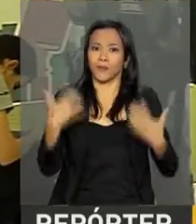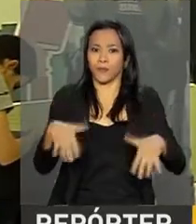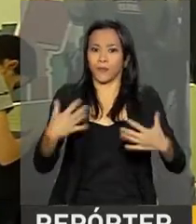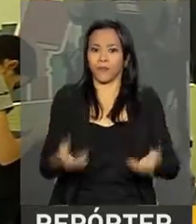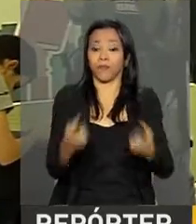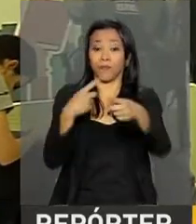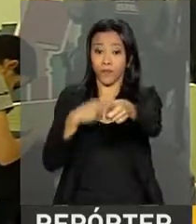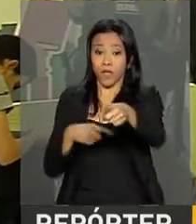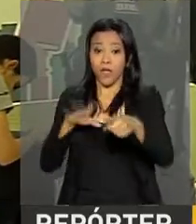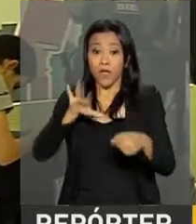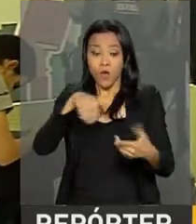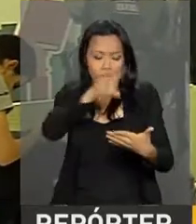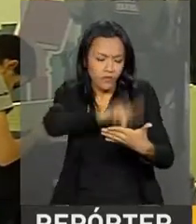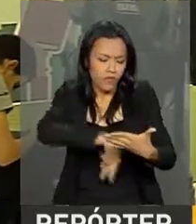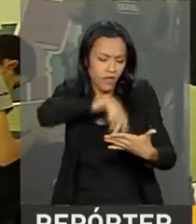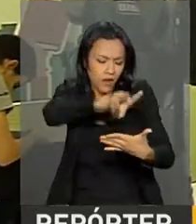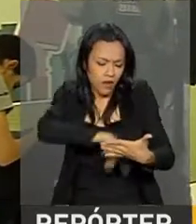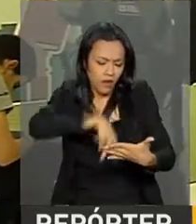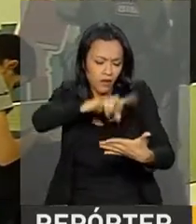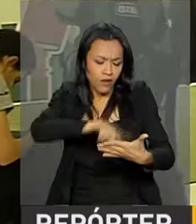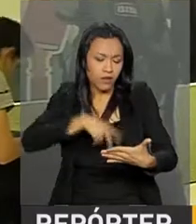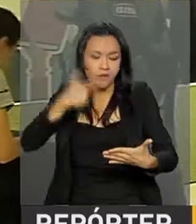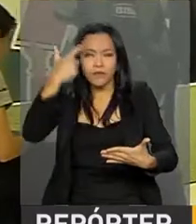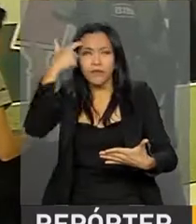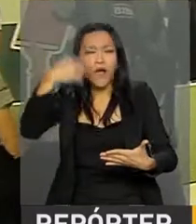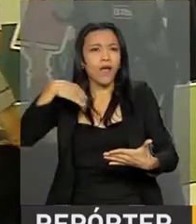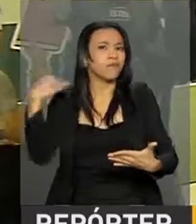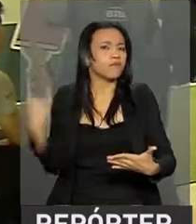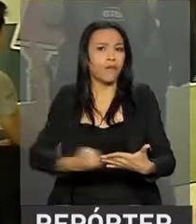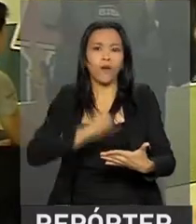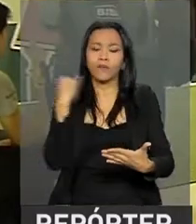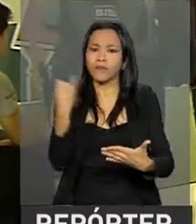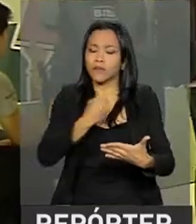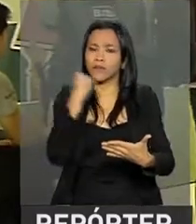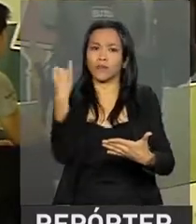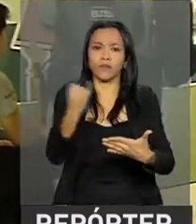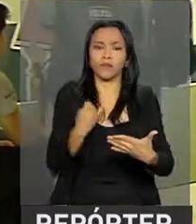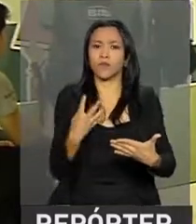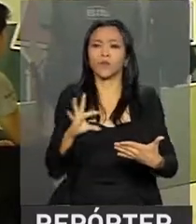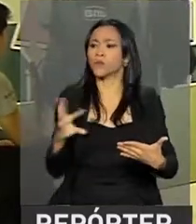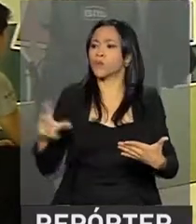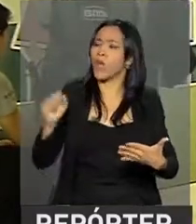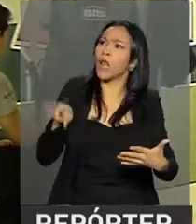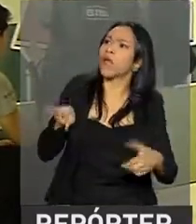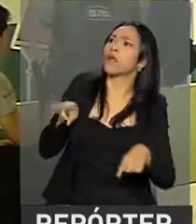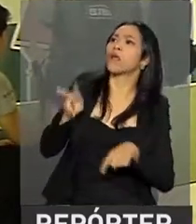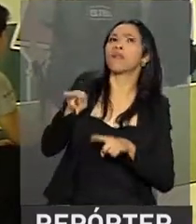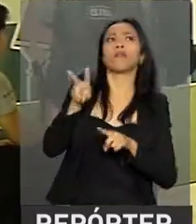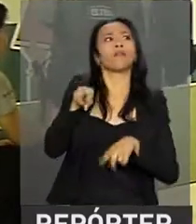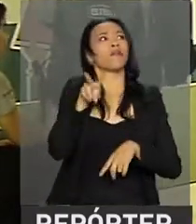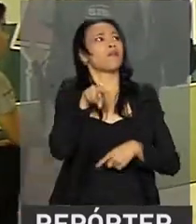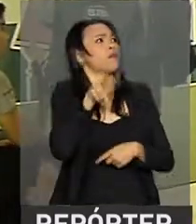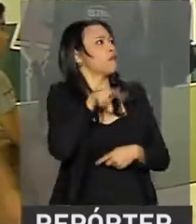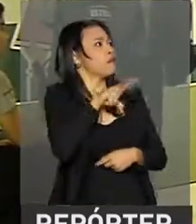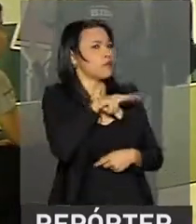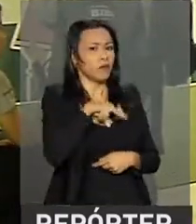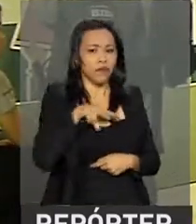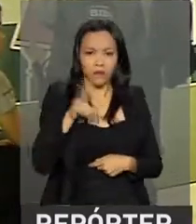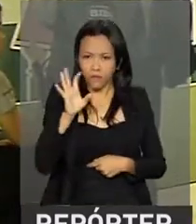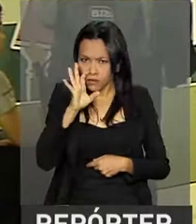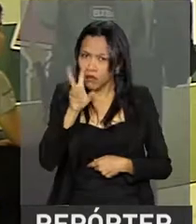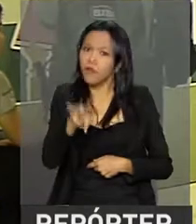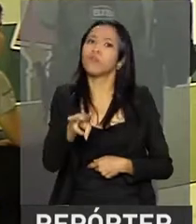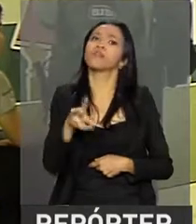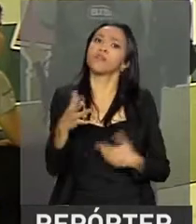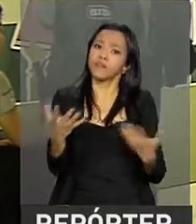como leitor é uma importância tremenda, porque o mundo é leitura, né? Todos os lugares para onde você olha, você enxerga